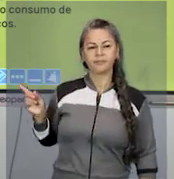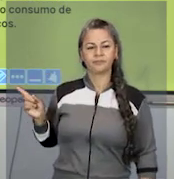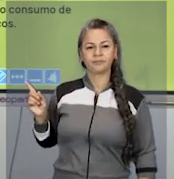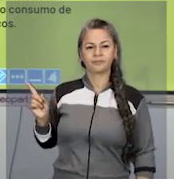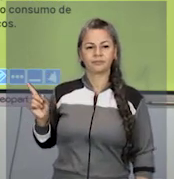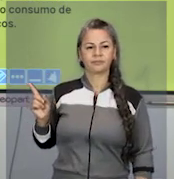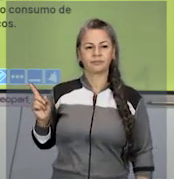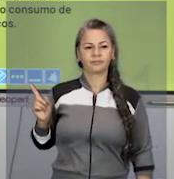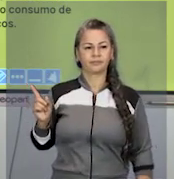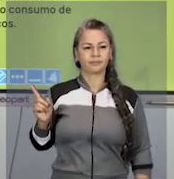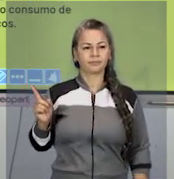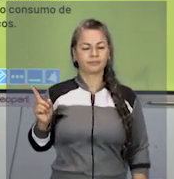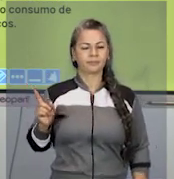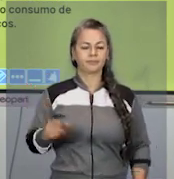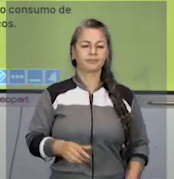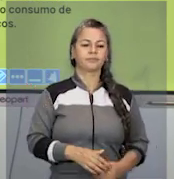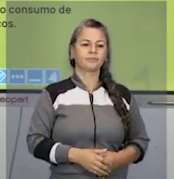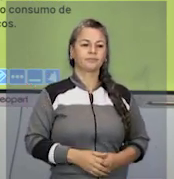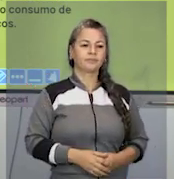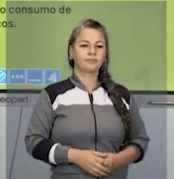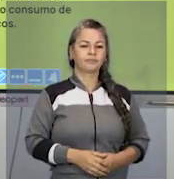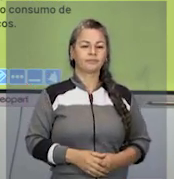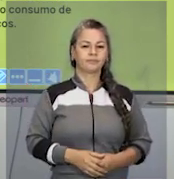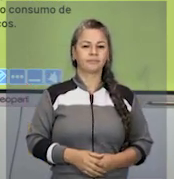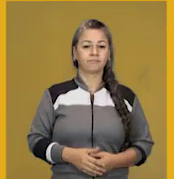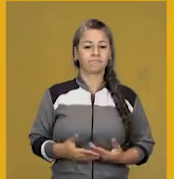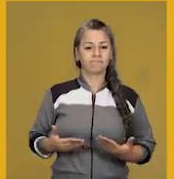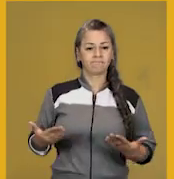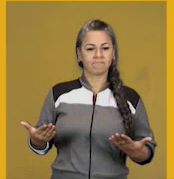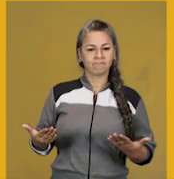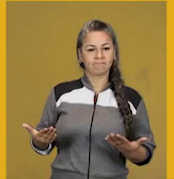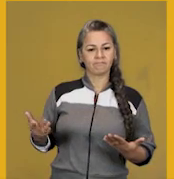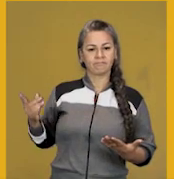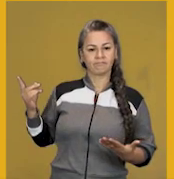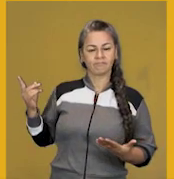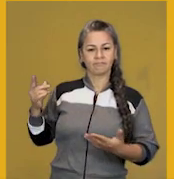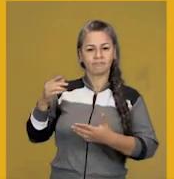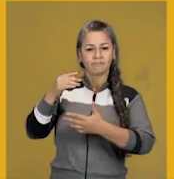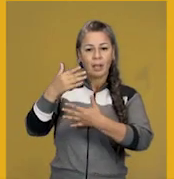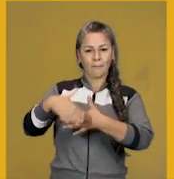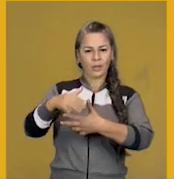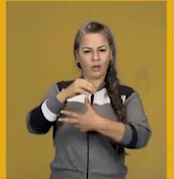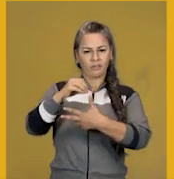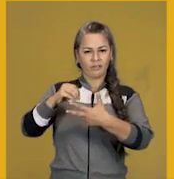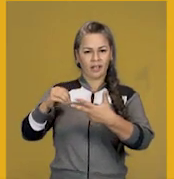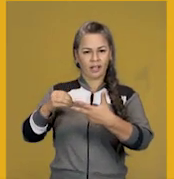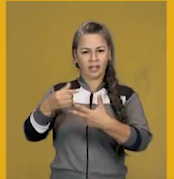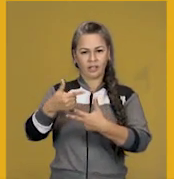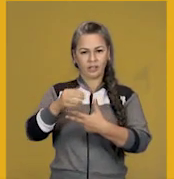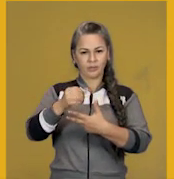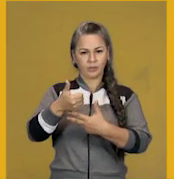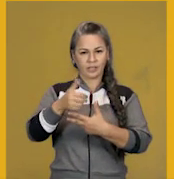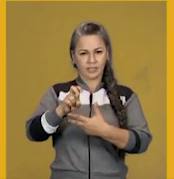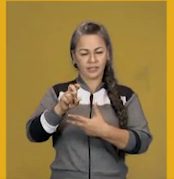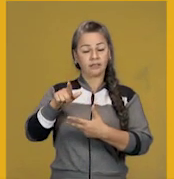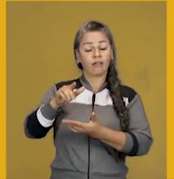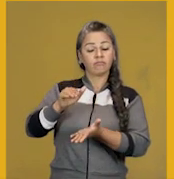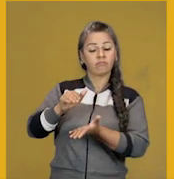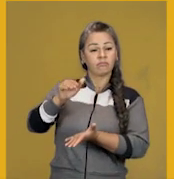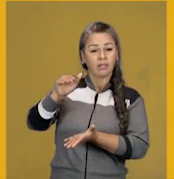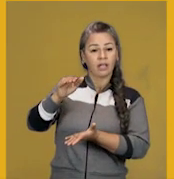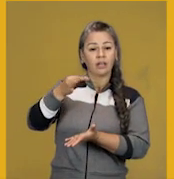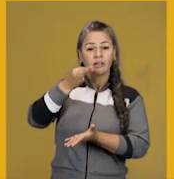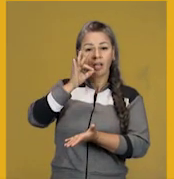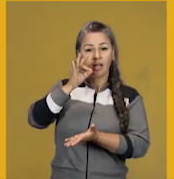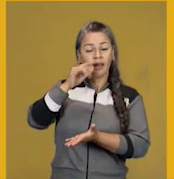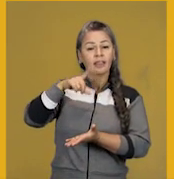pratica tudo isso. Ok? Vamos lá. Enem de 2015. Uma garrafa térmica